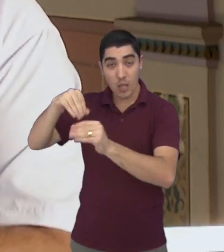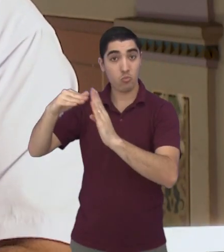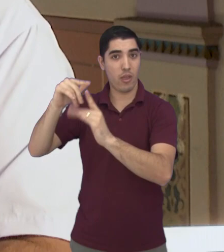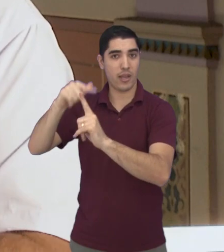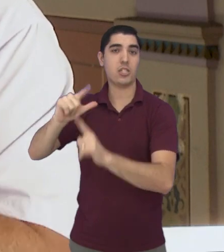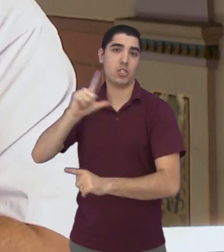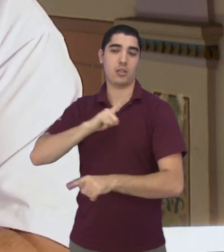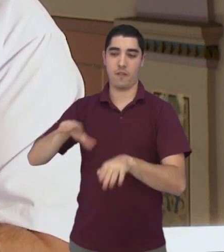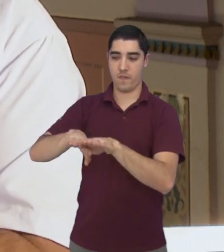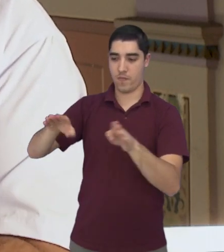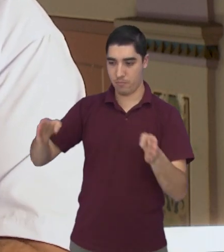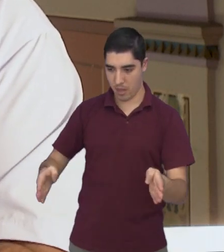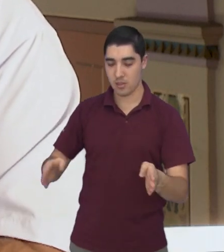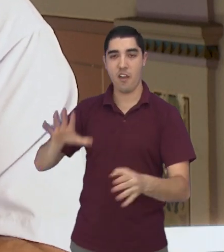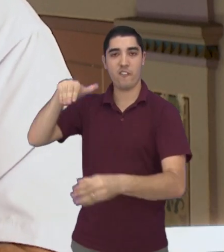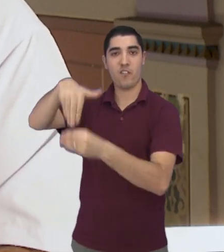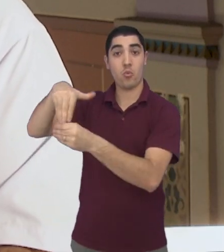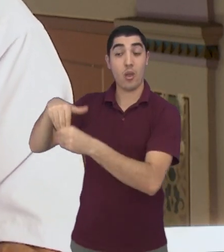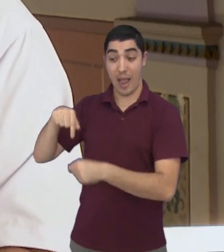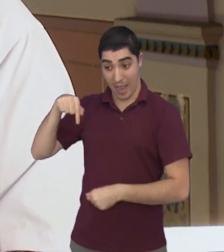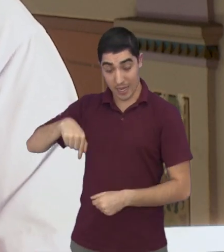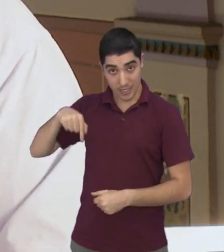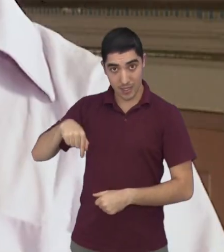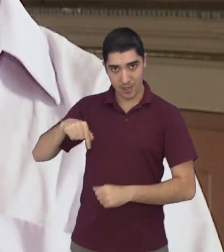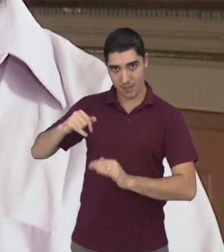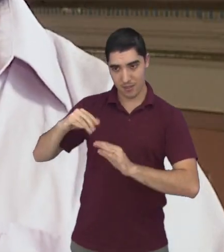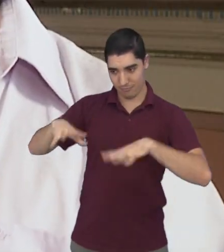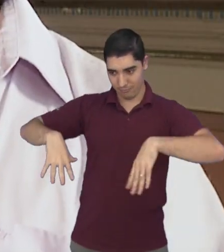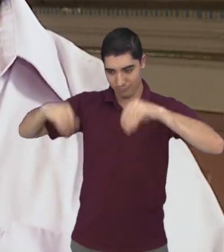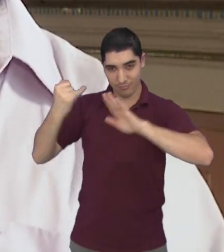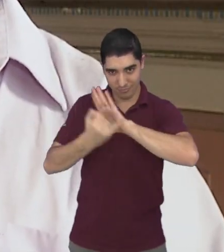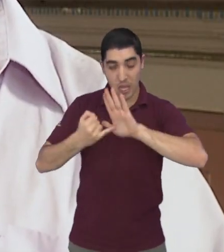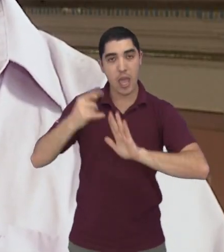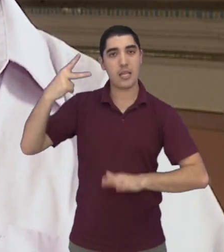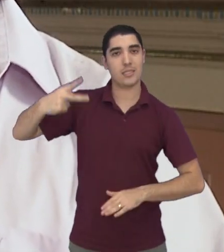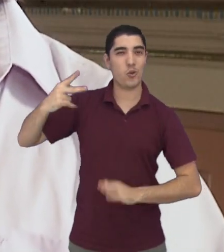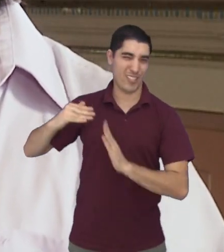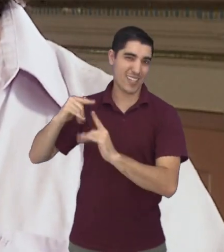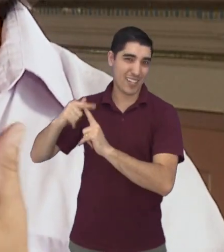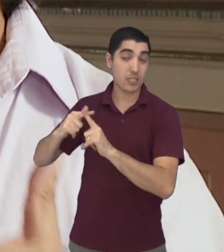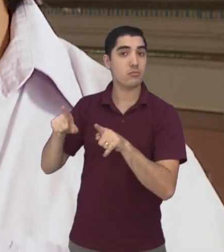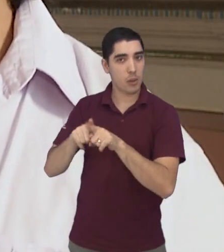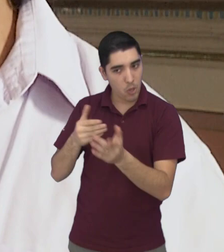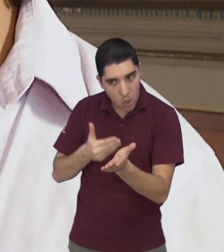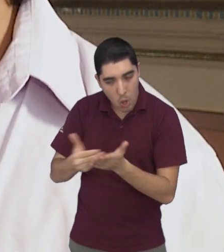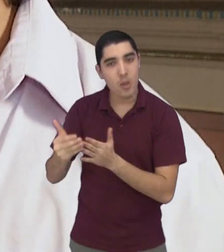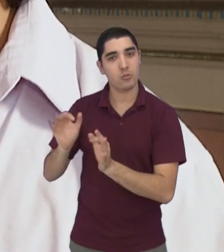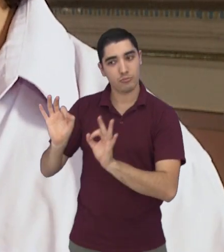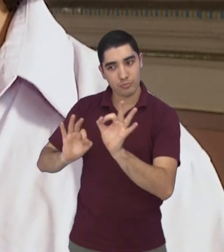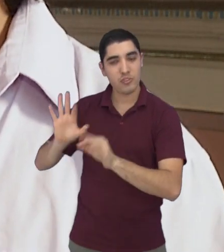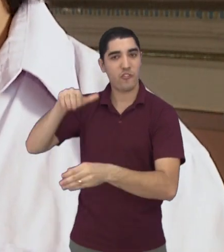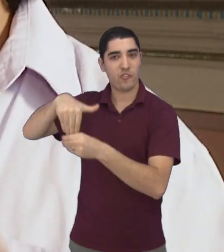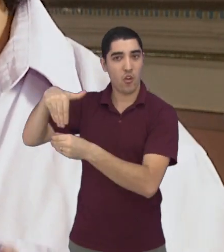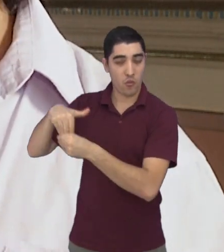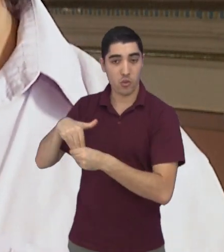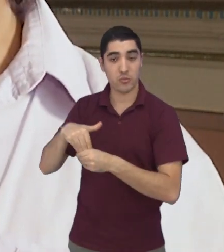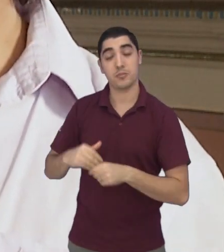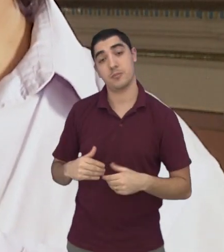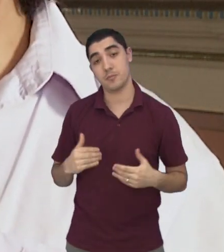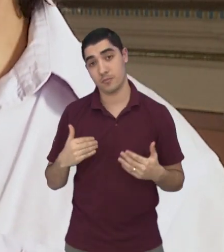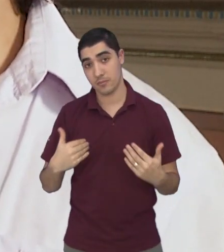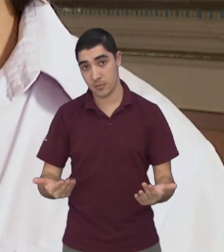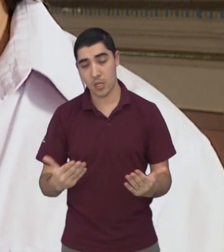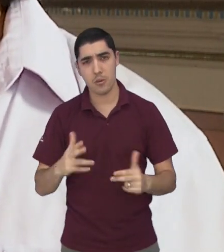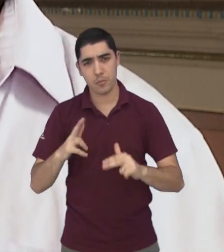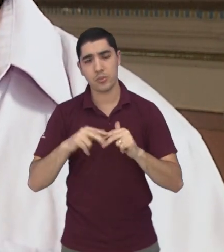Então aqui, onde era a segunda igreja, fazia isso também. A nata empresarial começou a se formar aqui em São José dos Campos, já